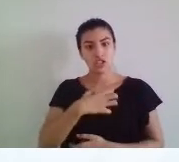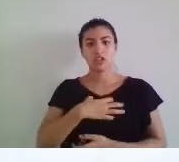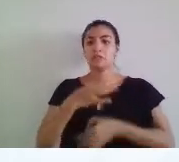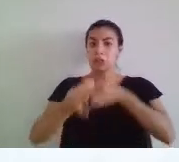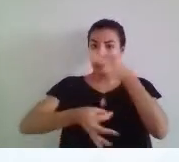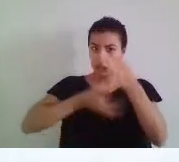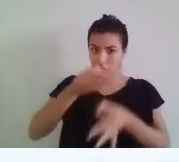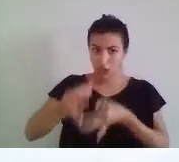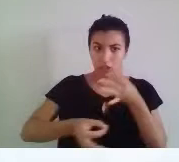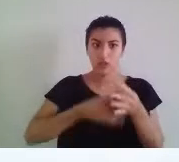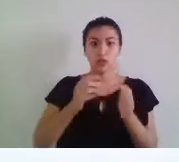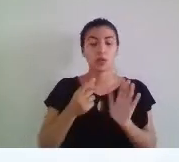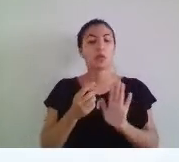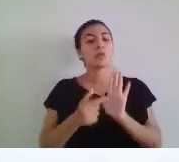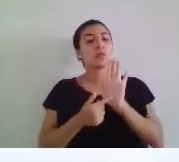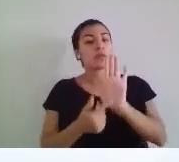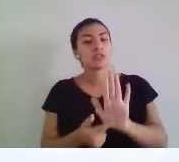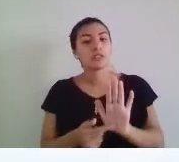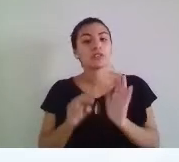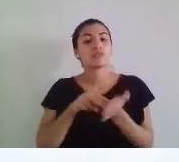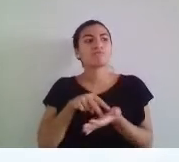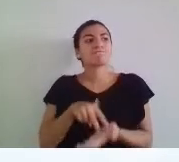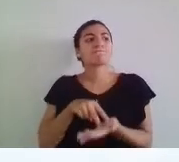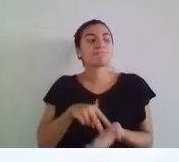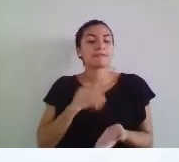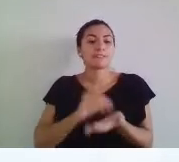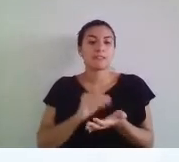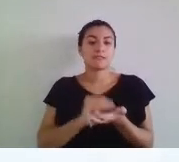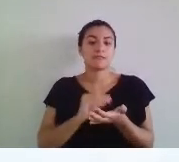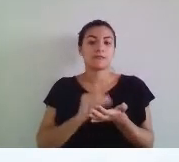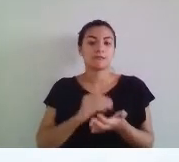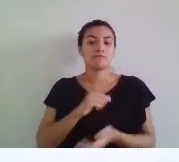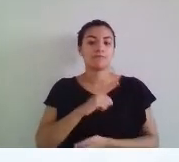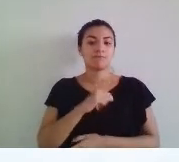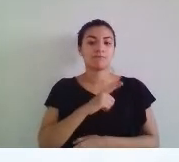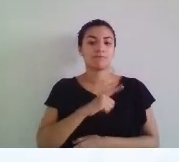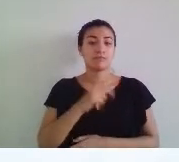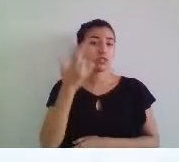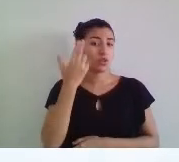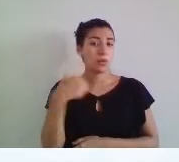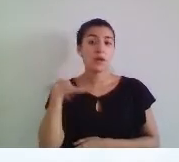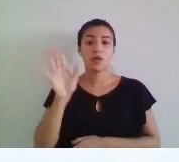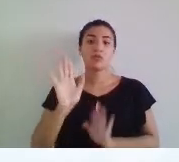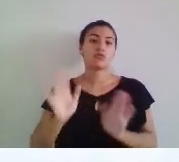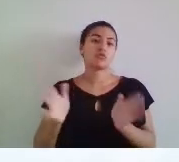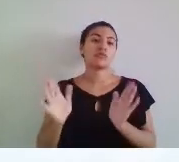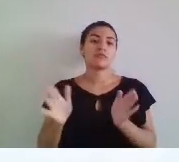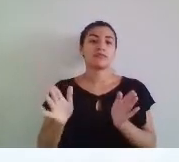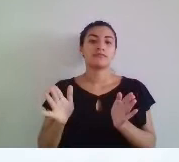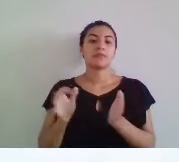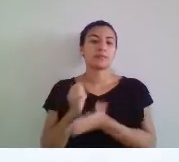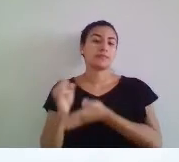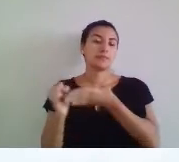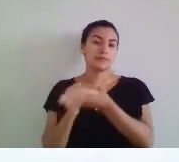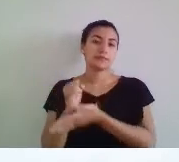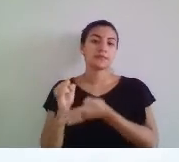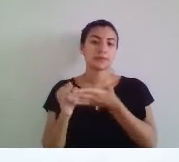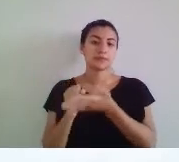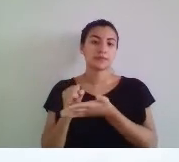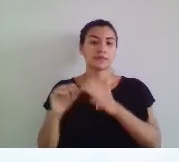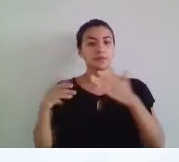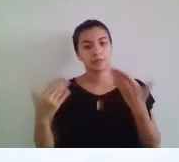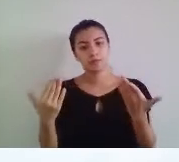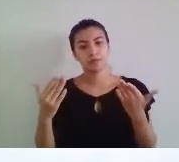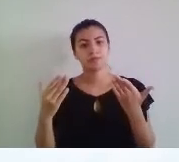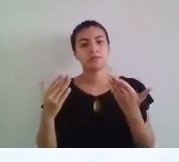crítica, levando em conta a ambivalência que lhe é comum, que lhe é essencial. Né? E aí,